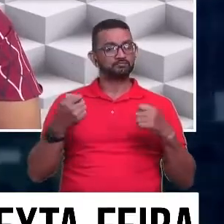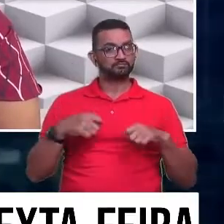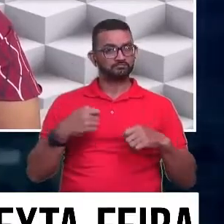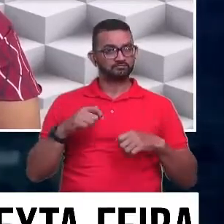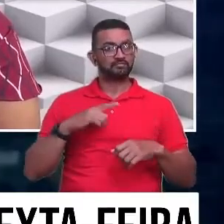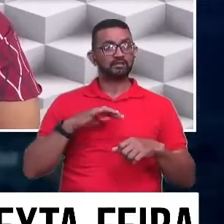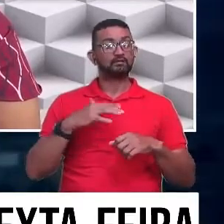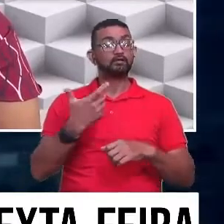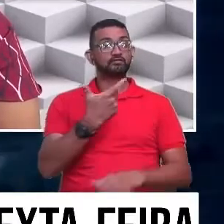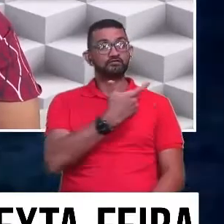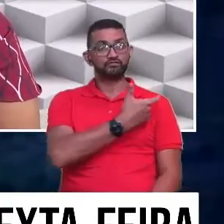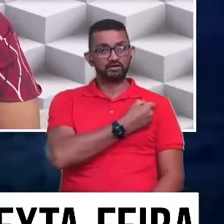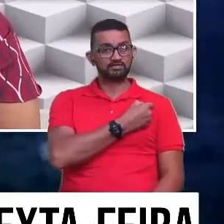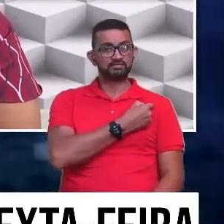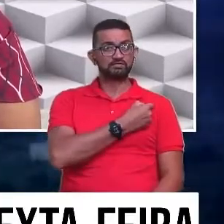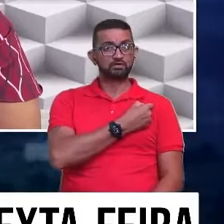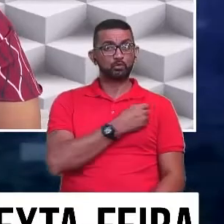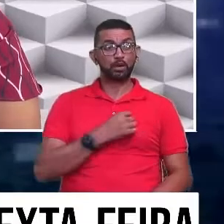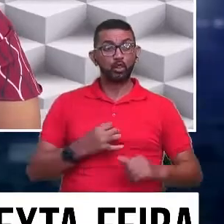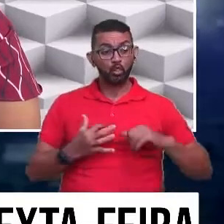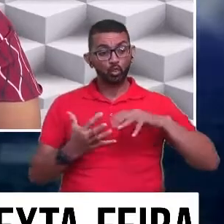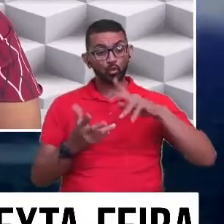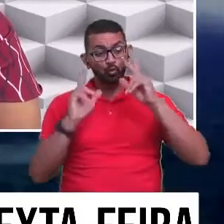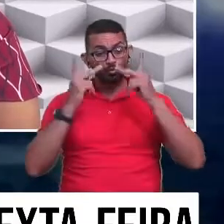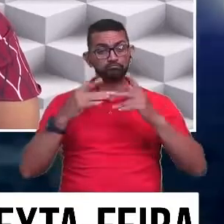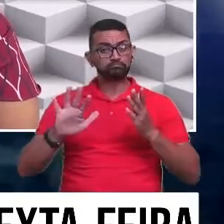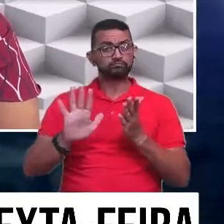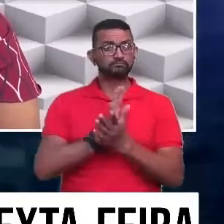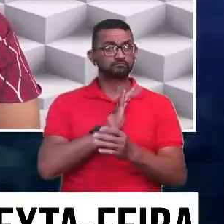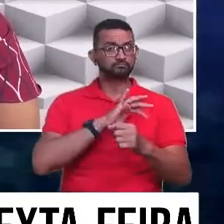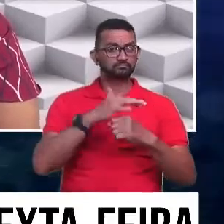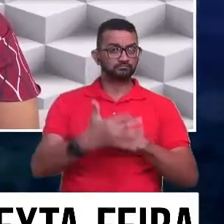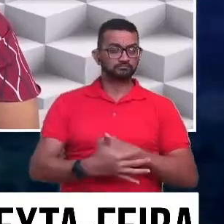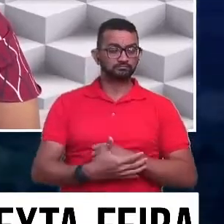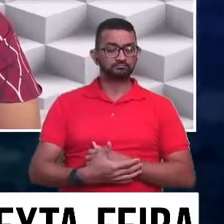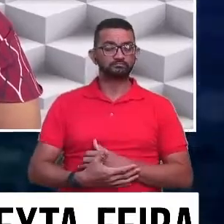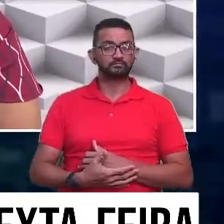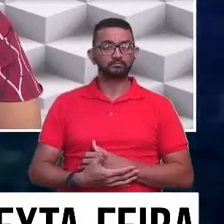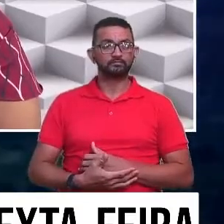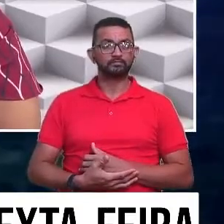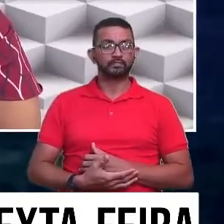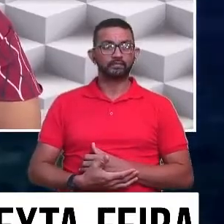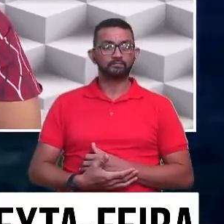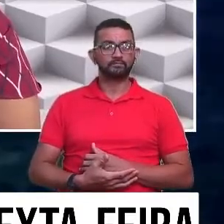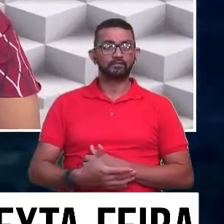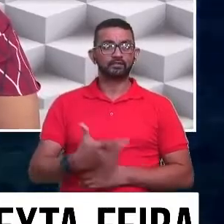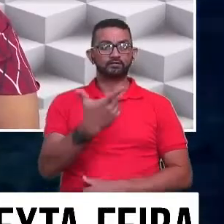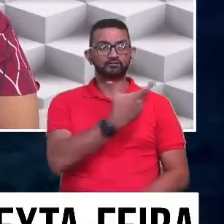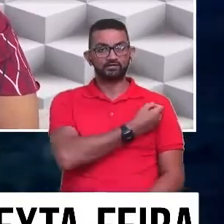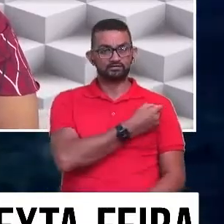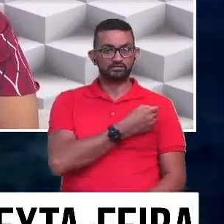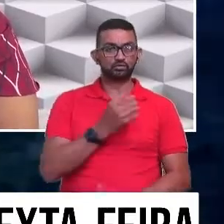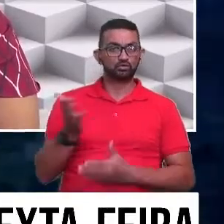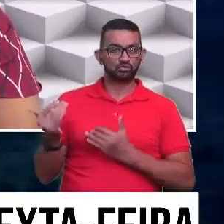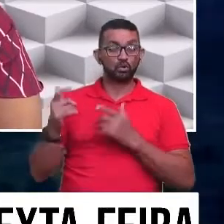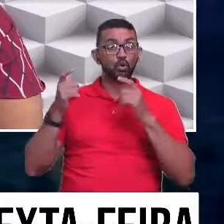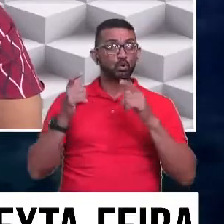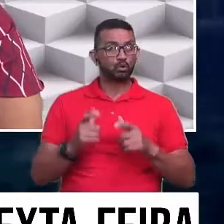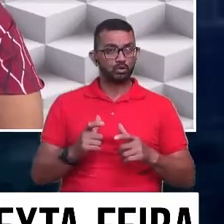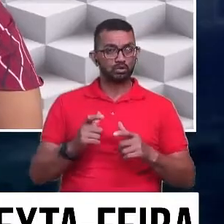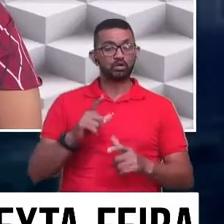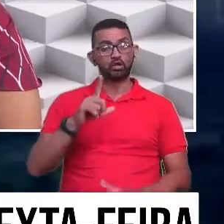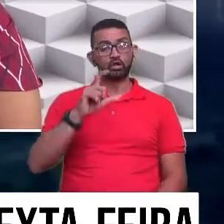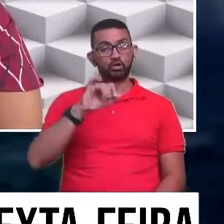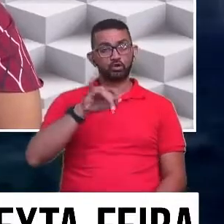é necessário neste momento porque essa vacinação é pela humanidade é para sair da pandemia Então vamos recapitular rapidinho Bora vacinação dos